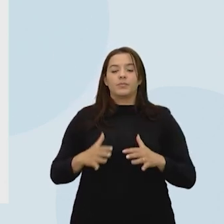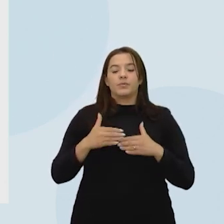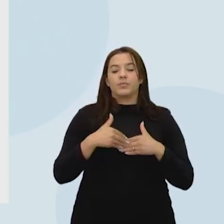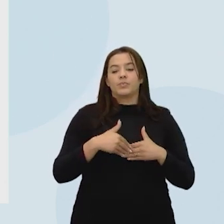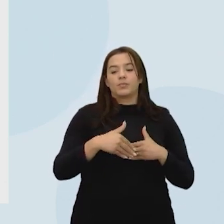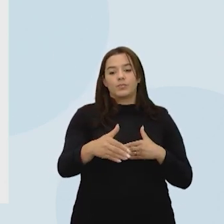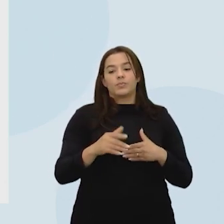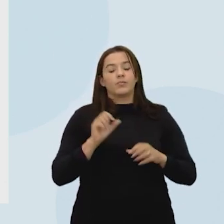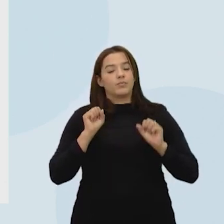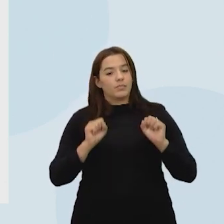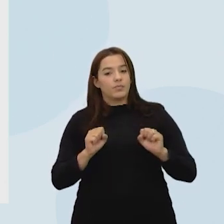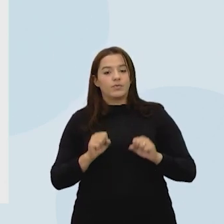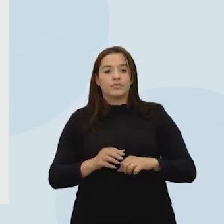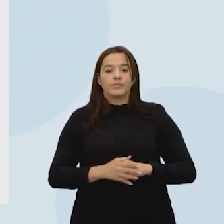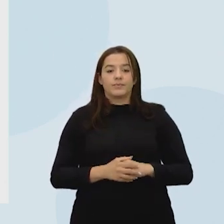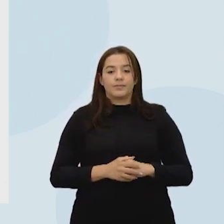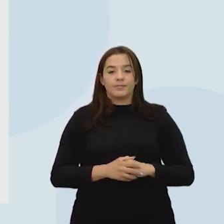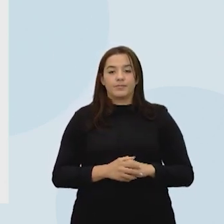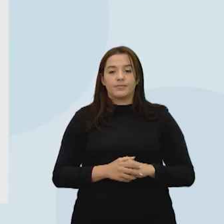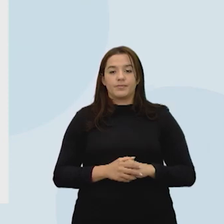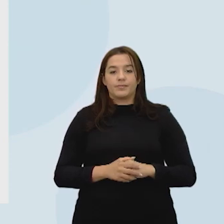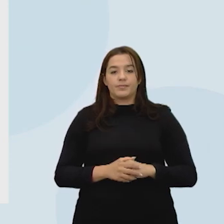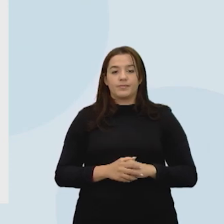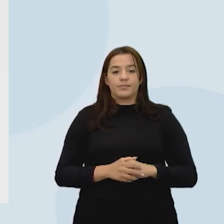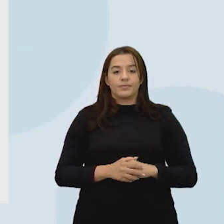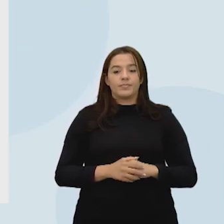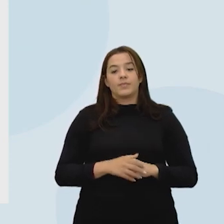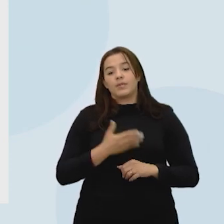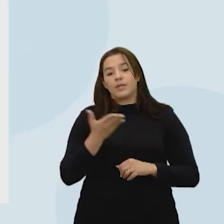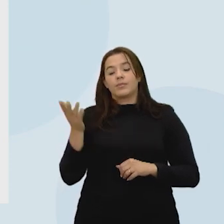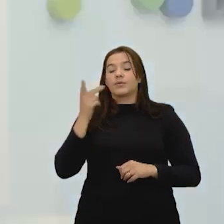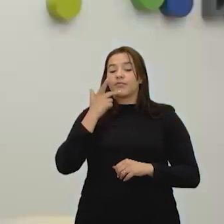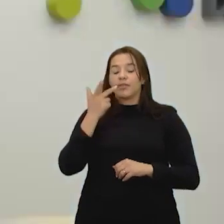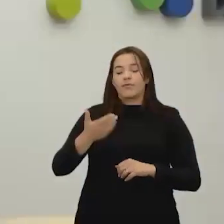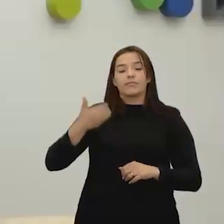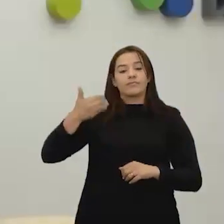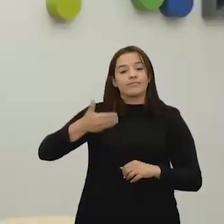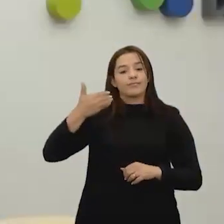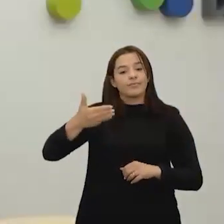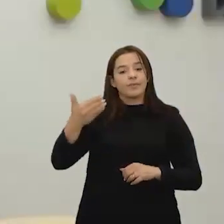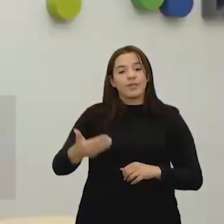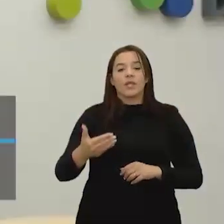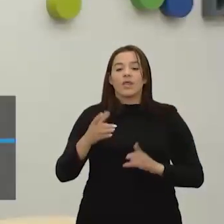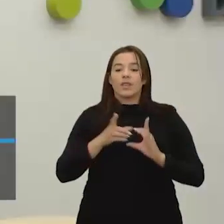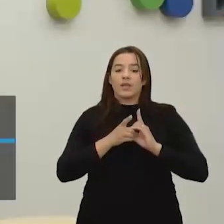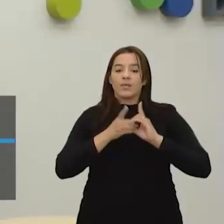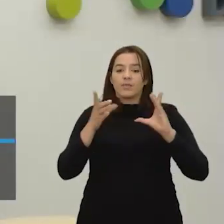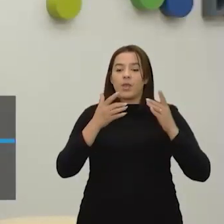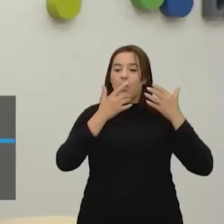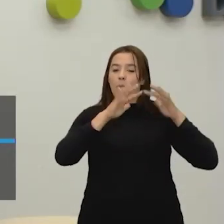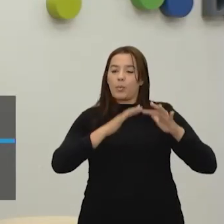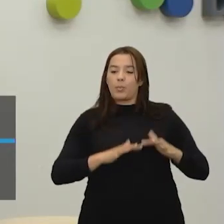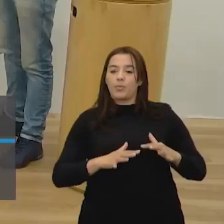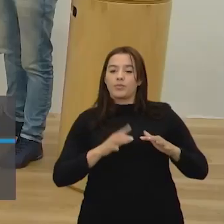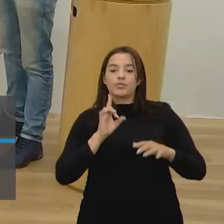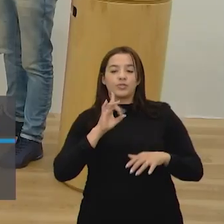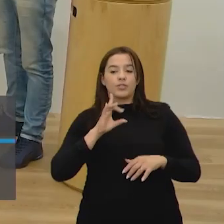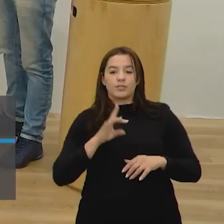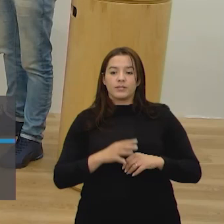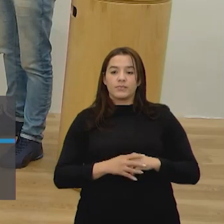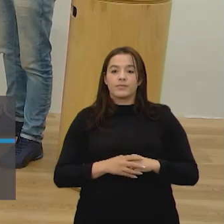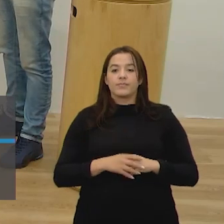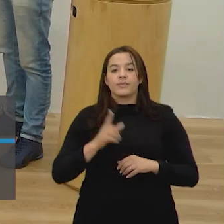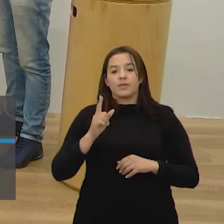si mesma? Pode. Olha que loucura, Mafê. Sabe quem dizia o tempo todo que a democracia é muito fácil de se destruir a partir dela mesma?